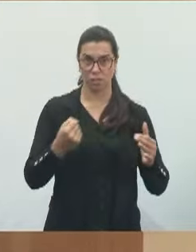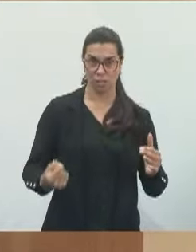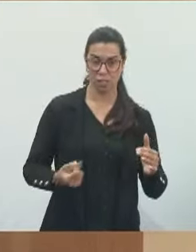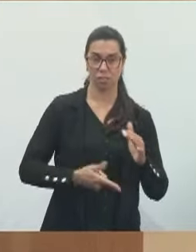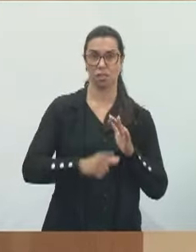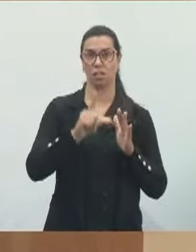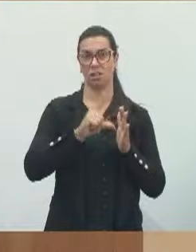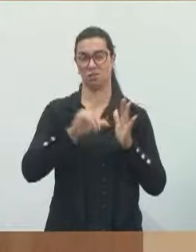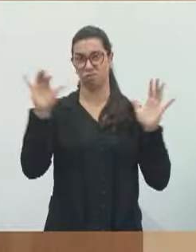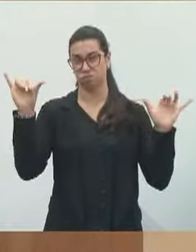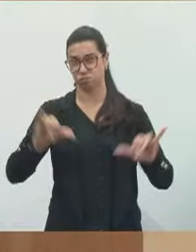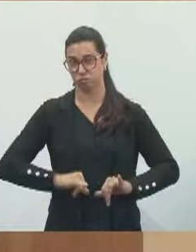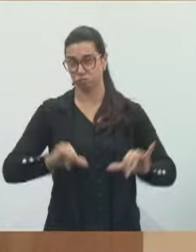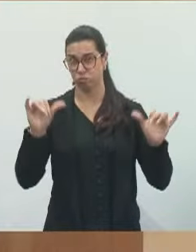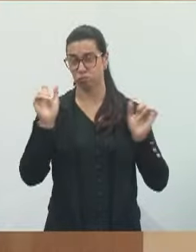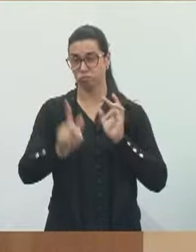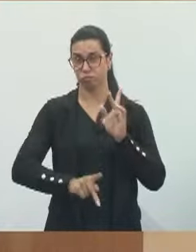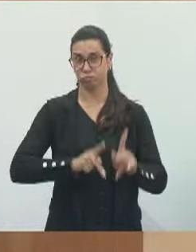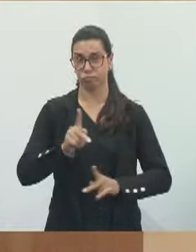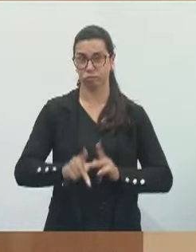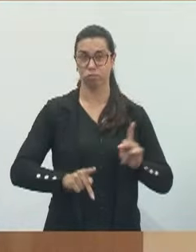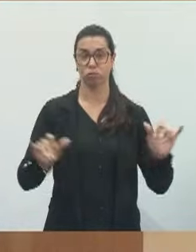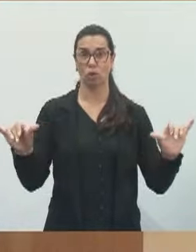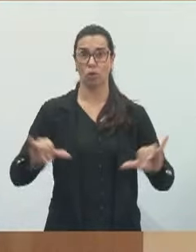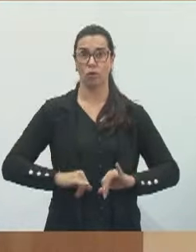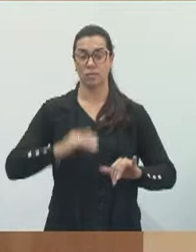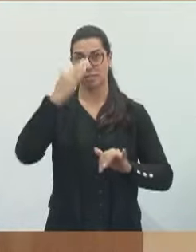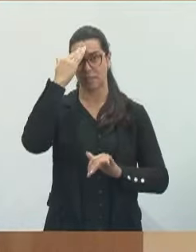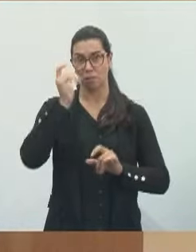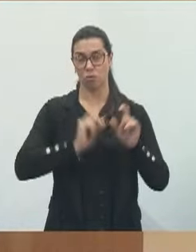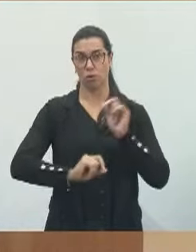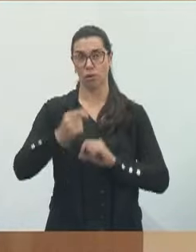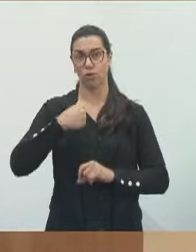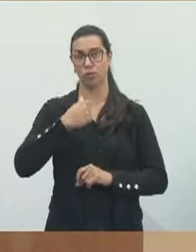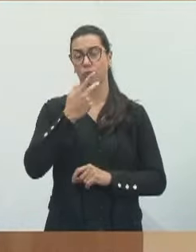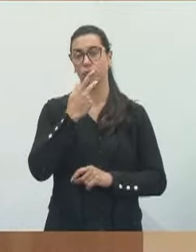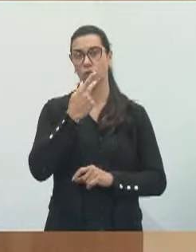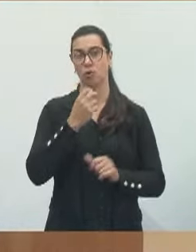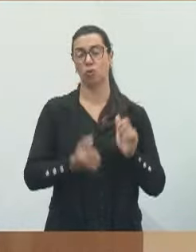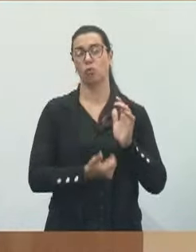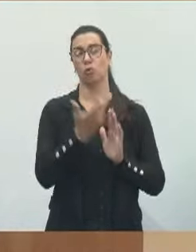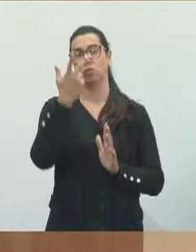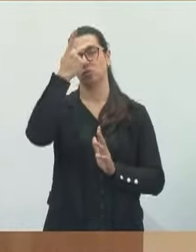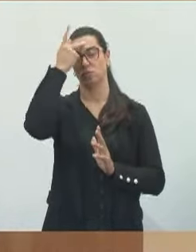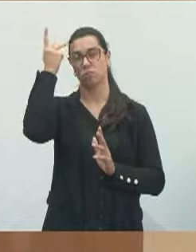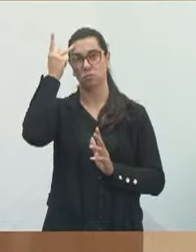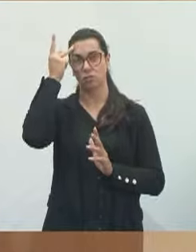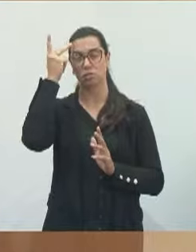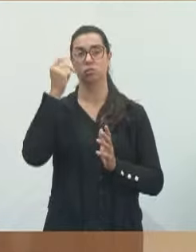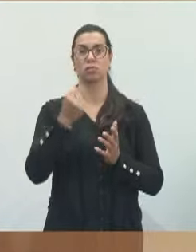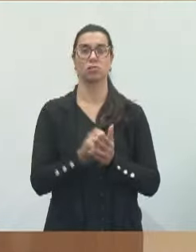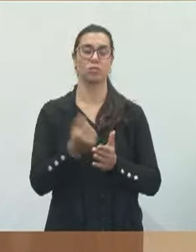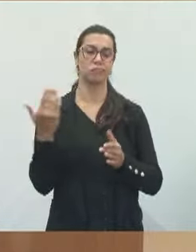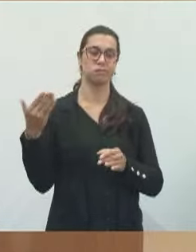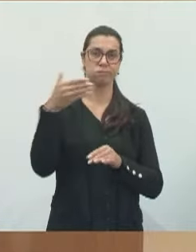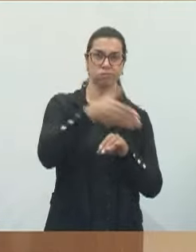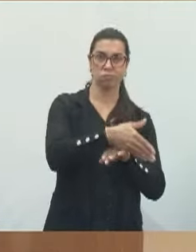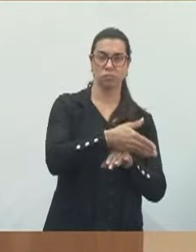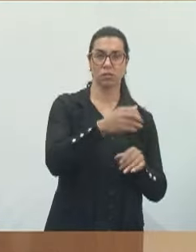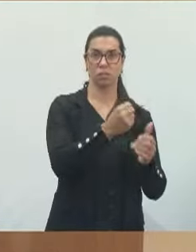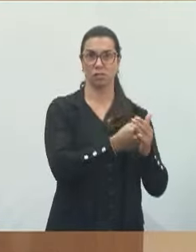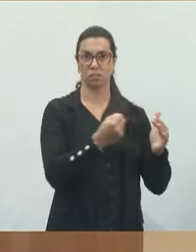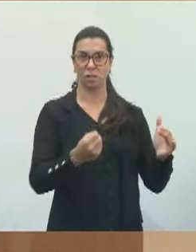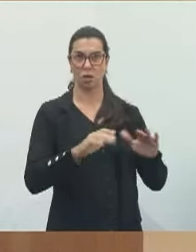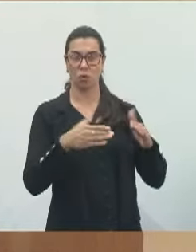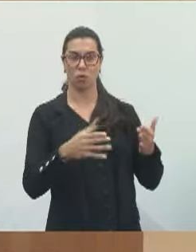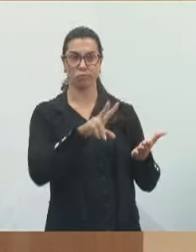Santa Casa, o povo que passava na Santa Casa, sabe do que eu estou falando. Quantas pessoas que passavam ali na Santa Casa, quando ia